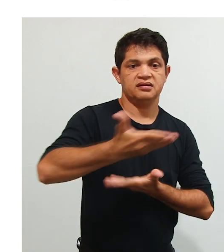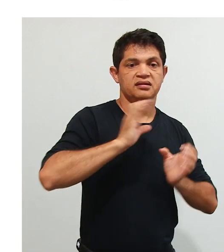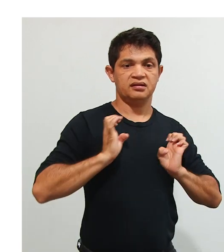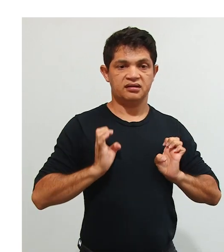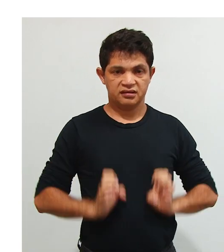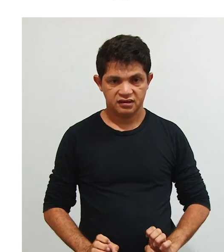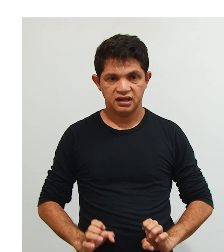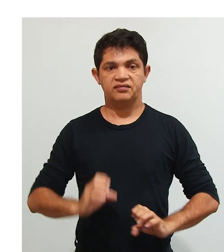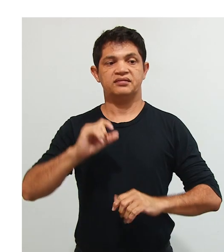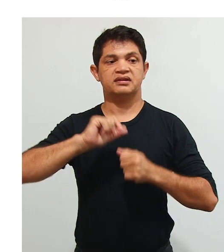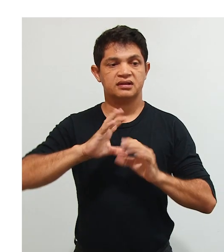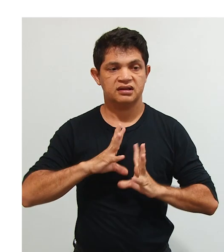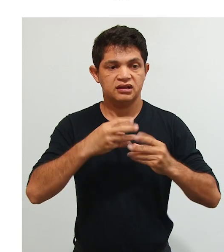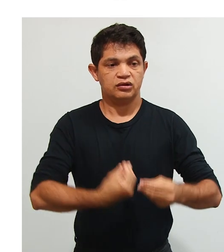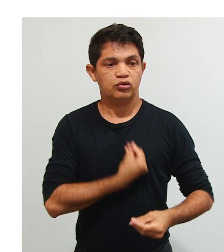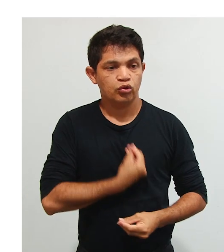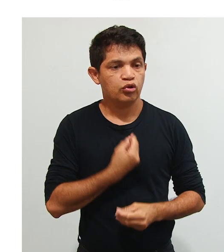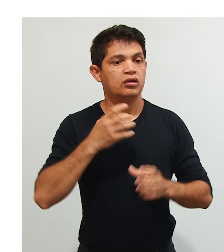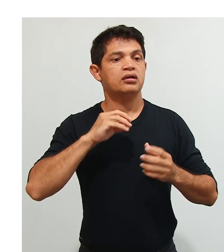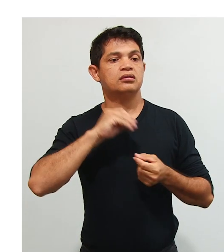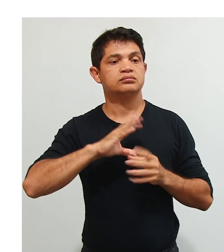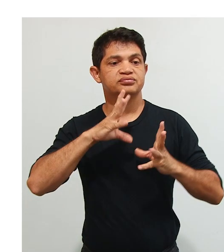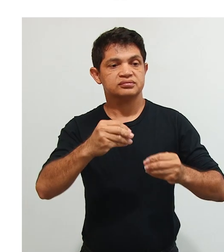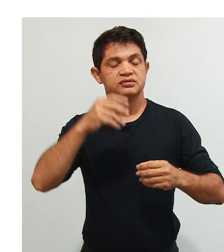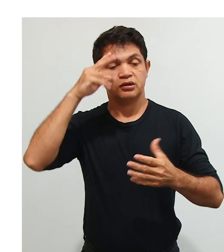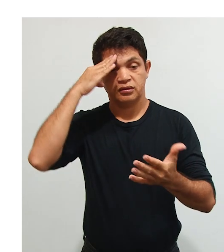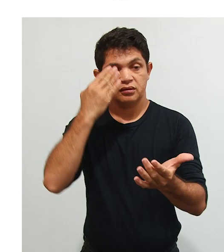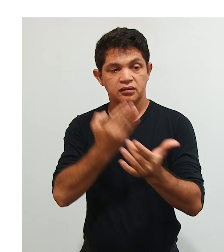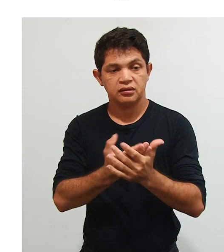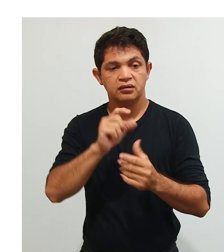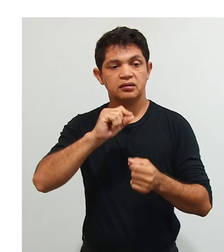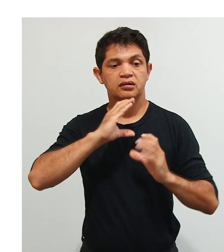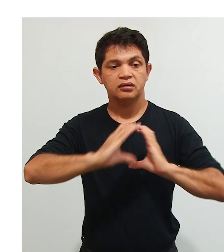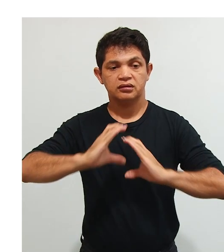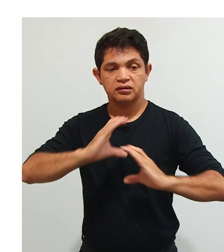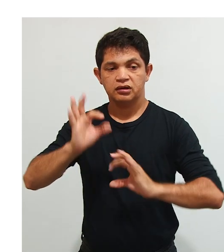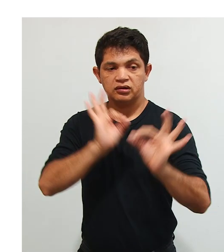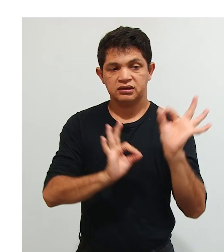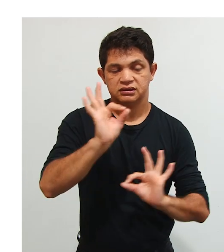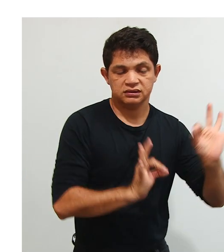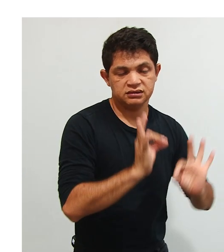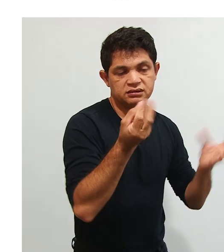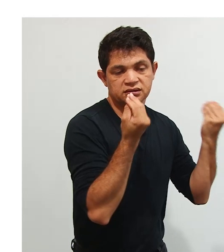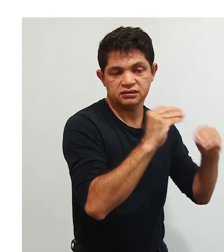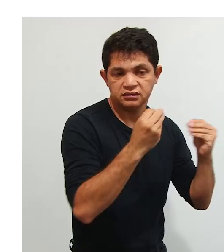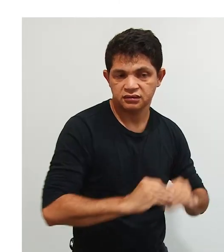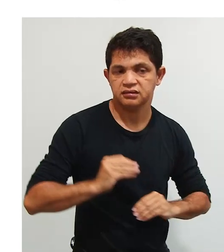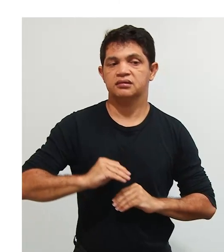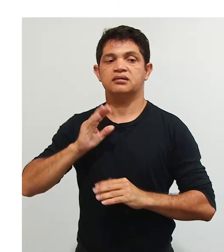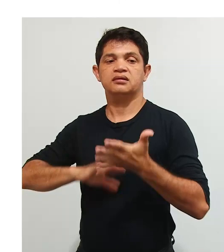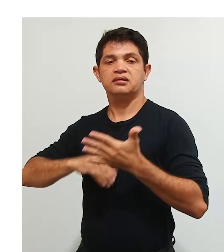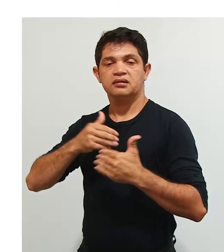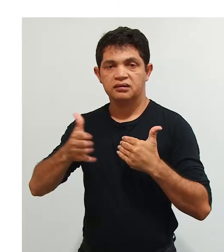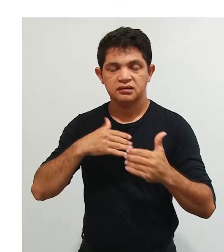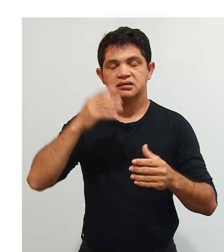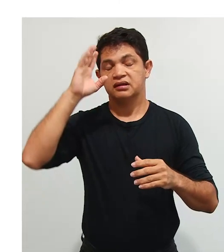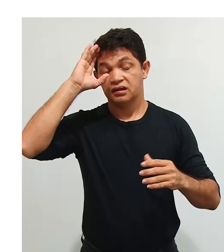ética, comunicação organizacional e gestão de conflitos e negociação. Então, as